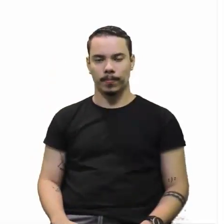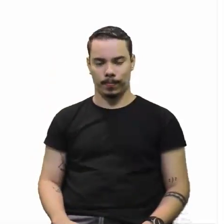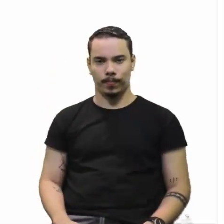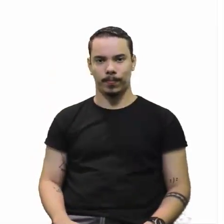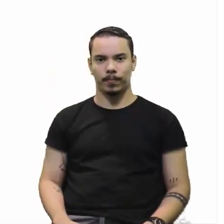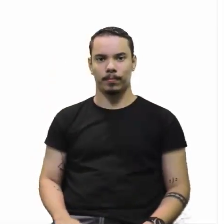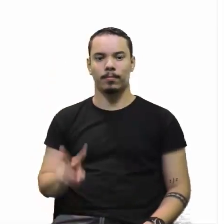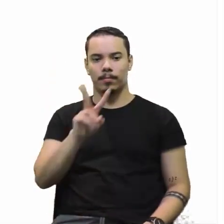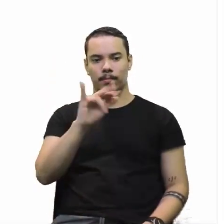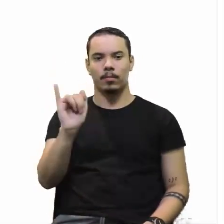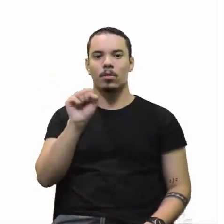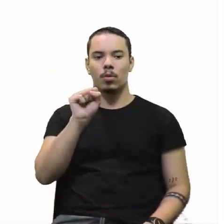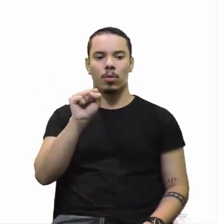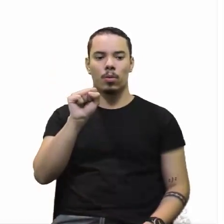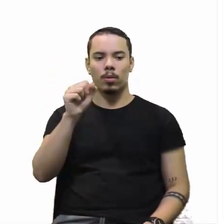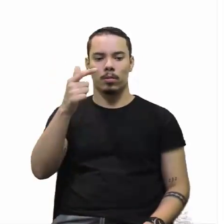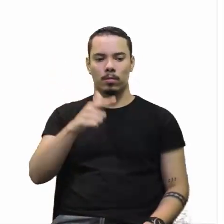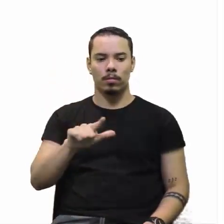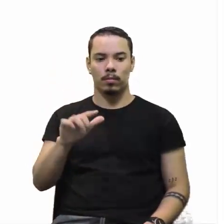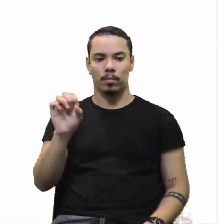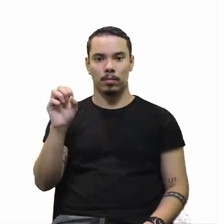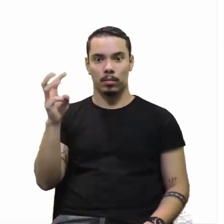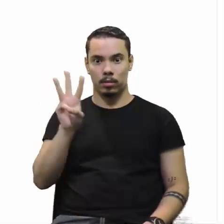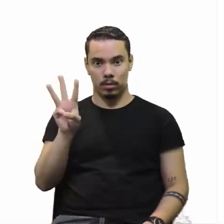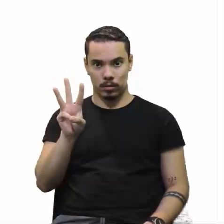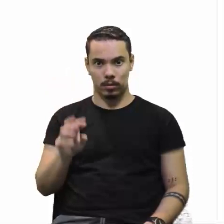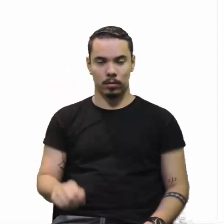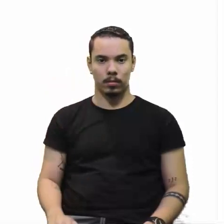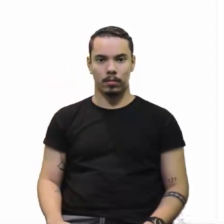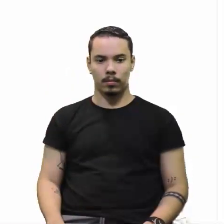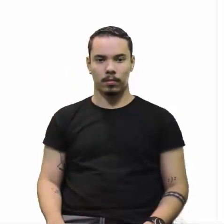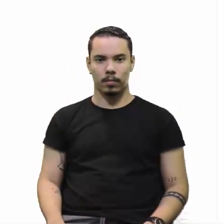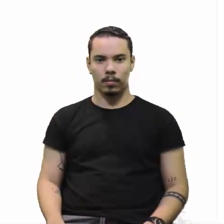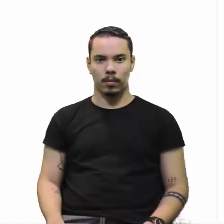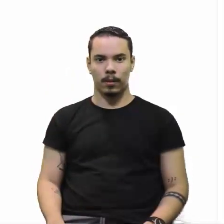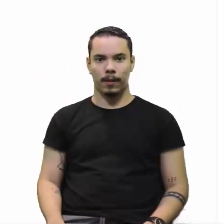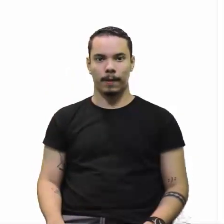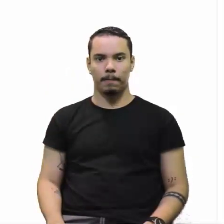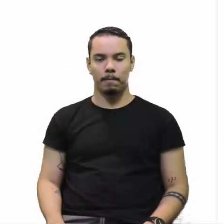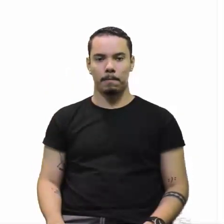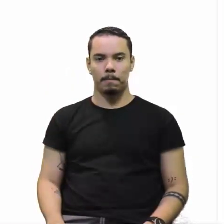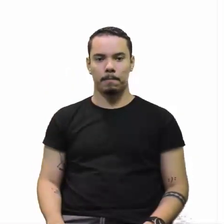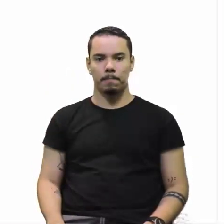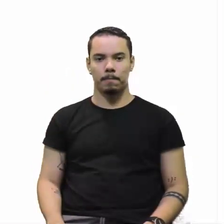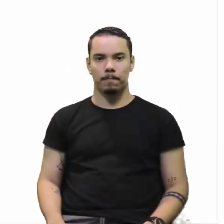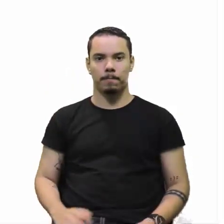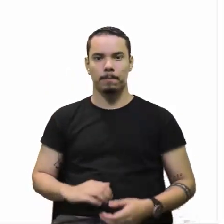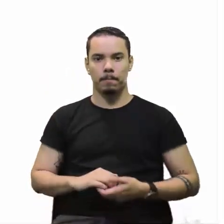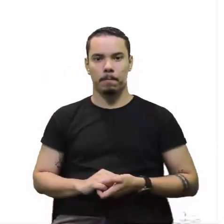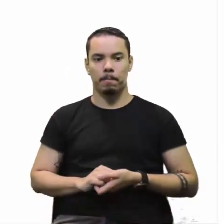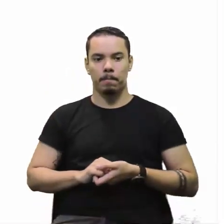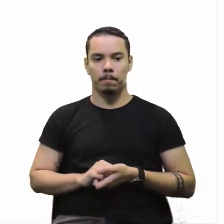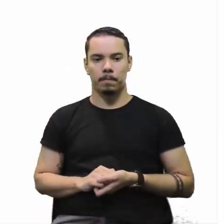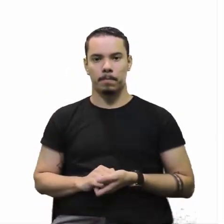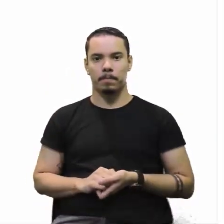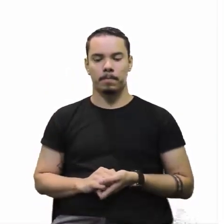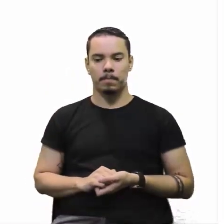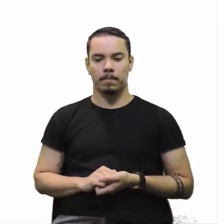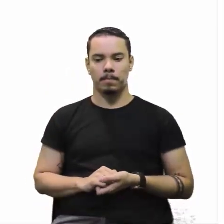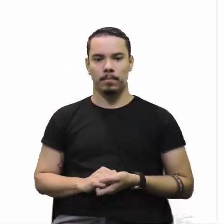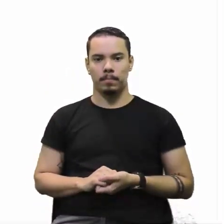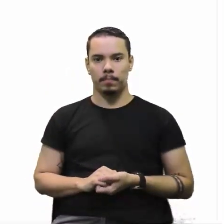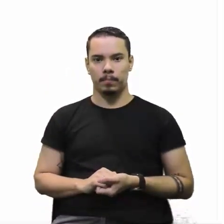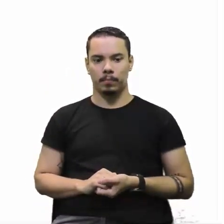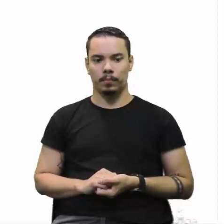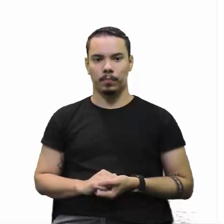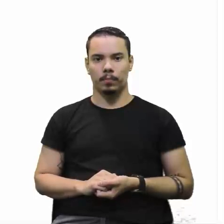Então, vai ficar 8 mais 3, 11. Então, 3 vezes 10 elevado a 11 Hz. Isso aí é a